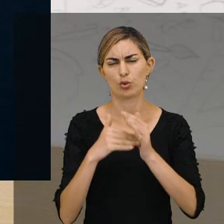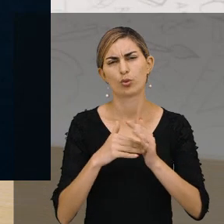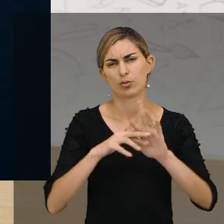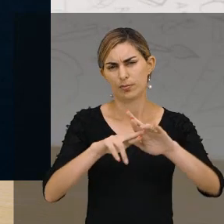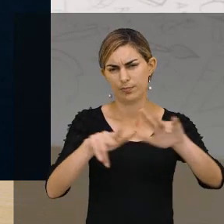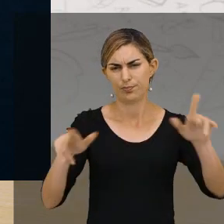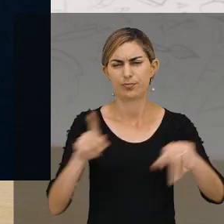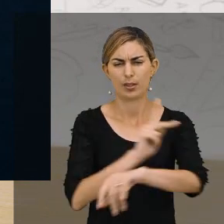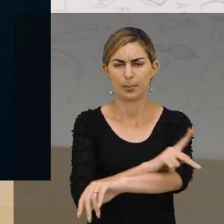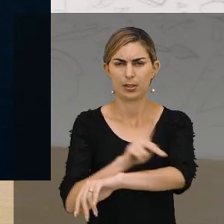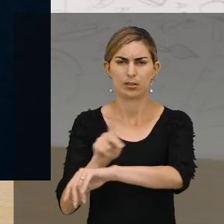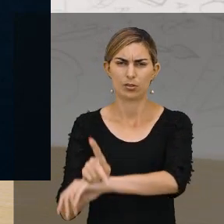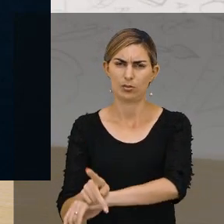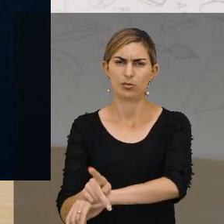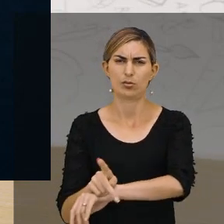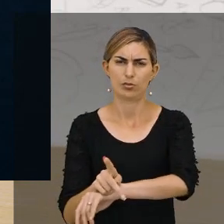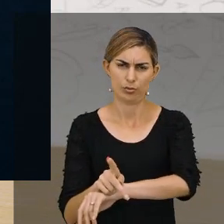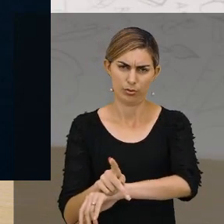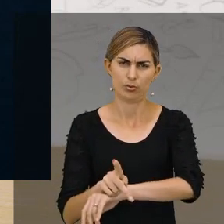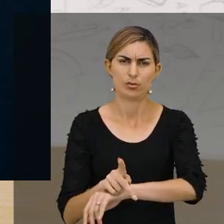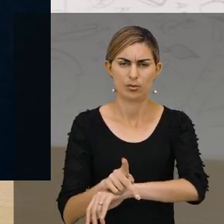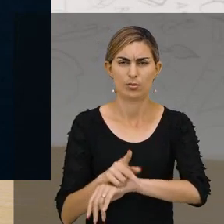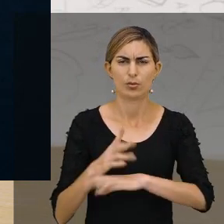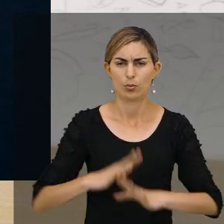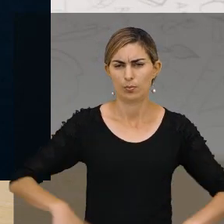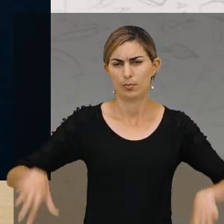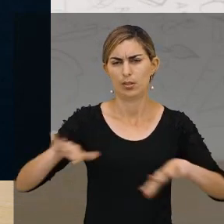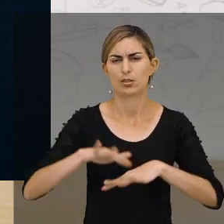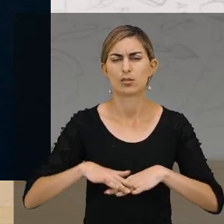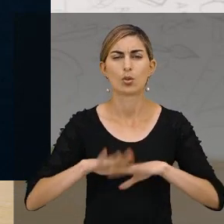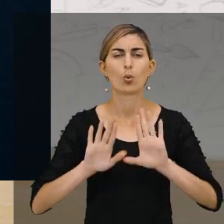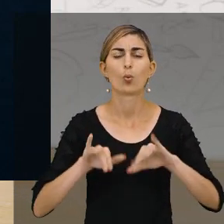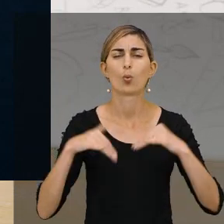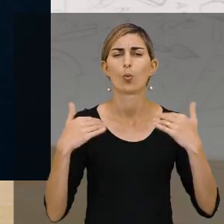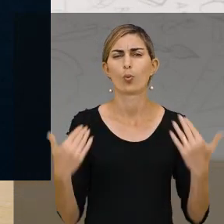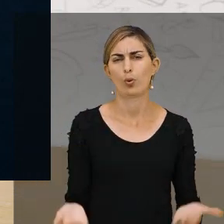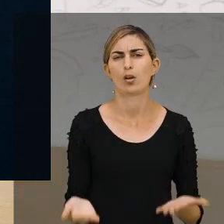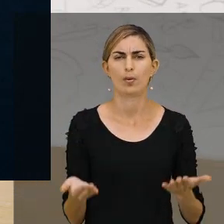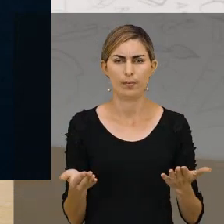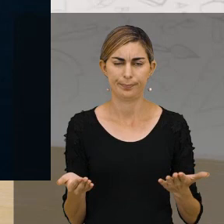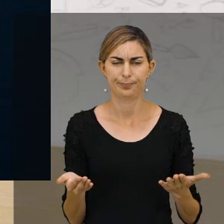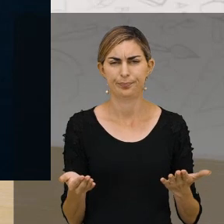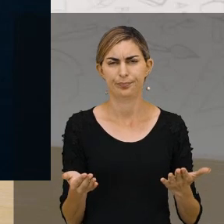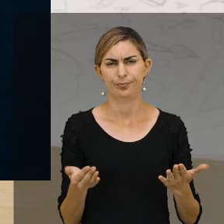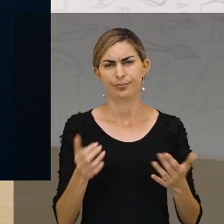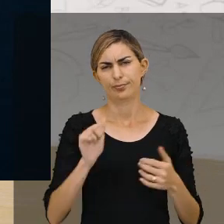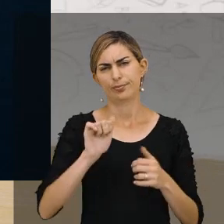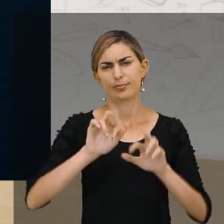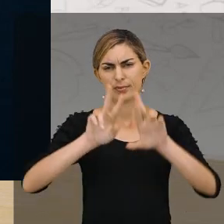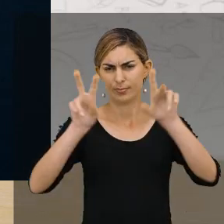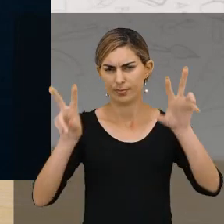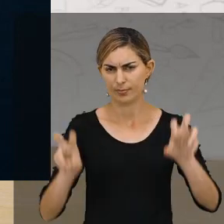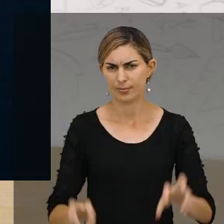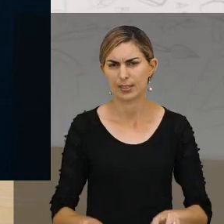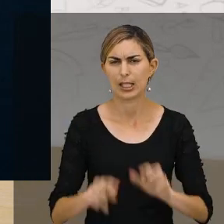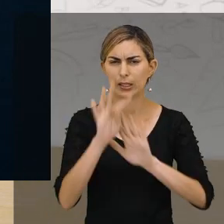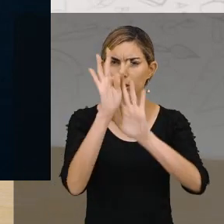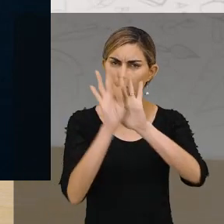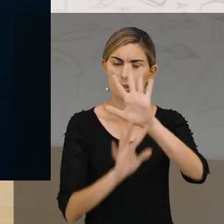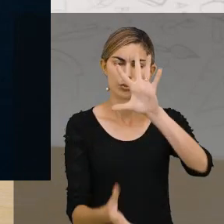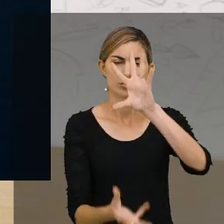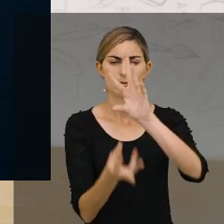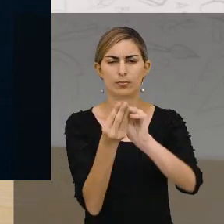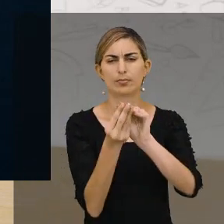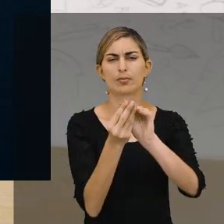os artefatos pedagógicos relacionados ao mesmo. Quais são esses artefatos? São os